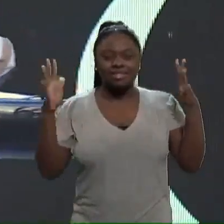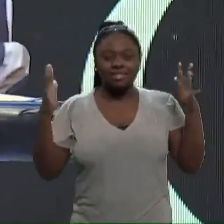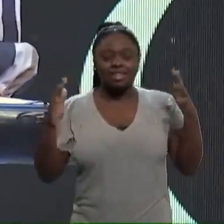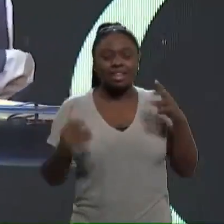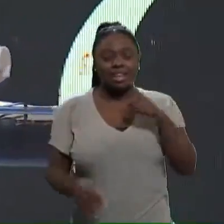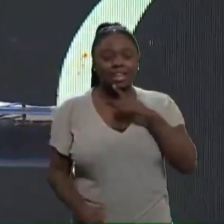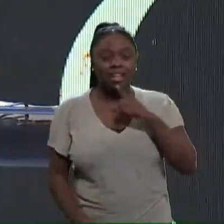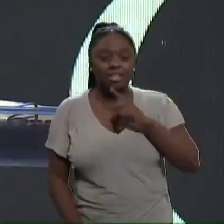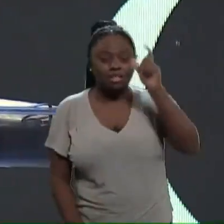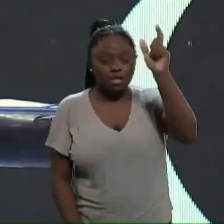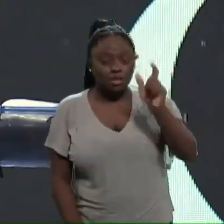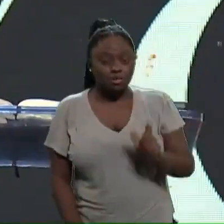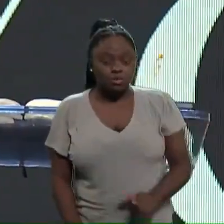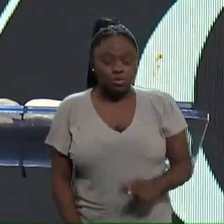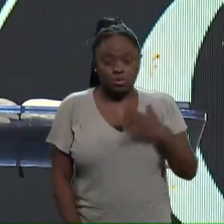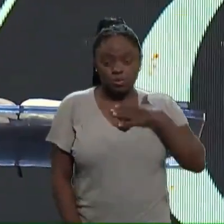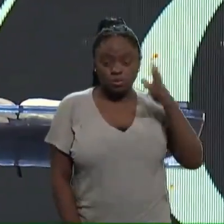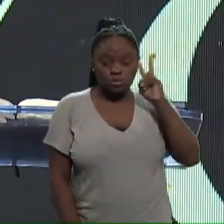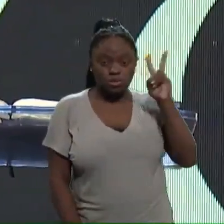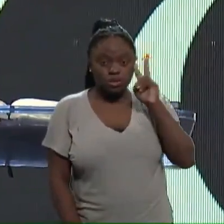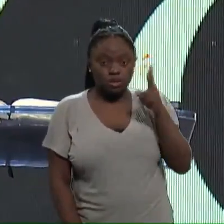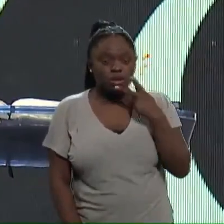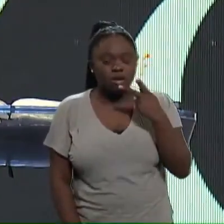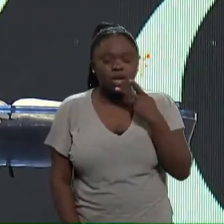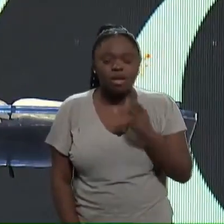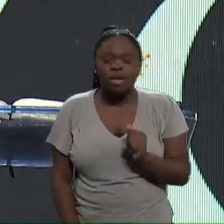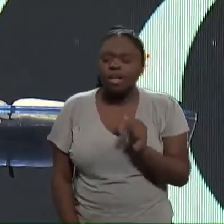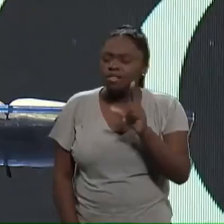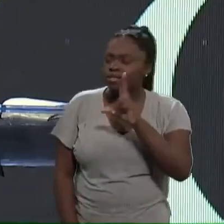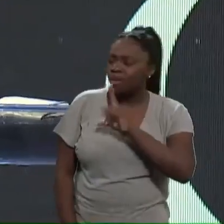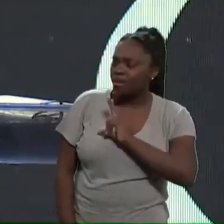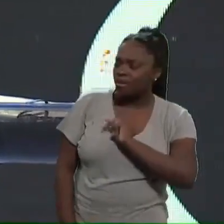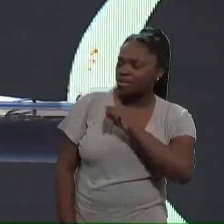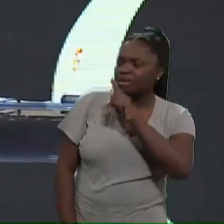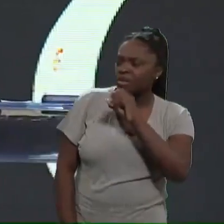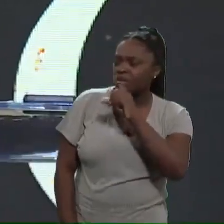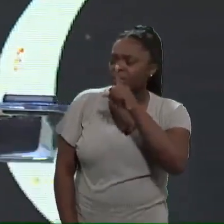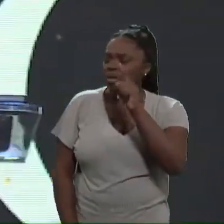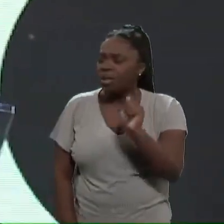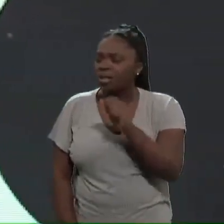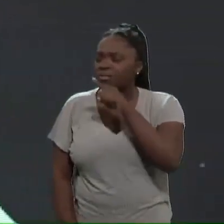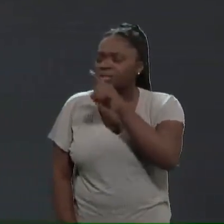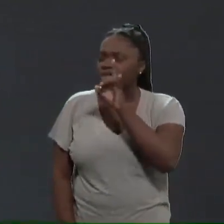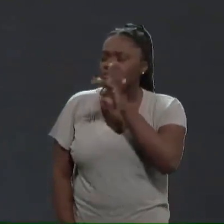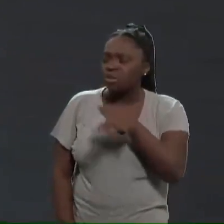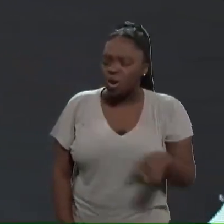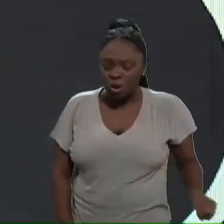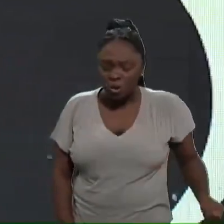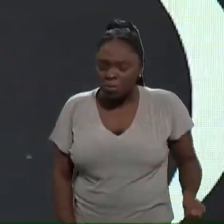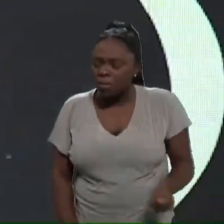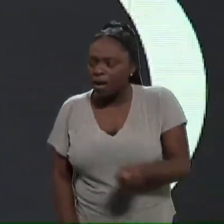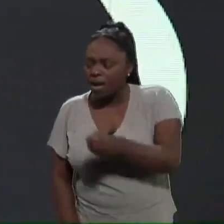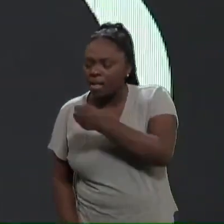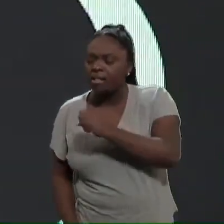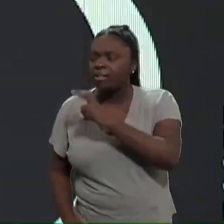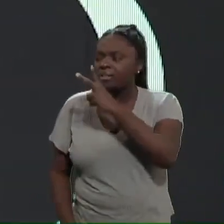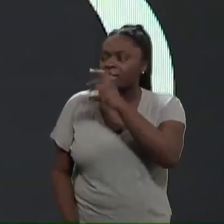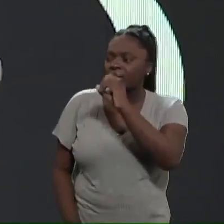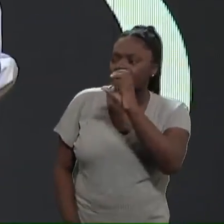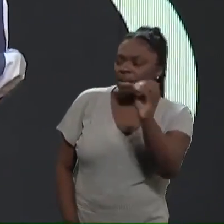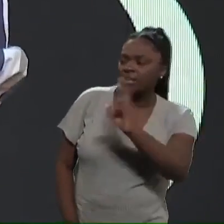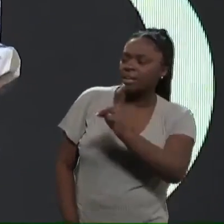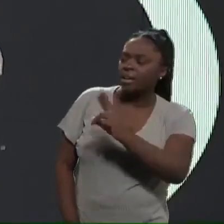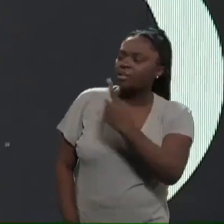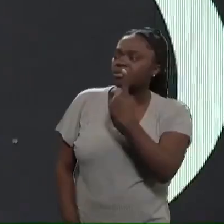Tem gente que olha para a minha história e fala: nossa, Lola, todo mundo, meus alunos conhecem, você veio com uma mala, R$500 e uma palavra do Uruguai para cá.